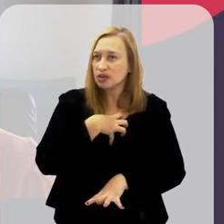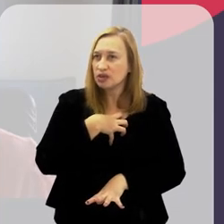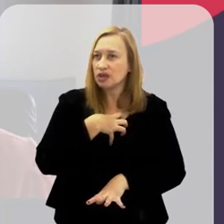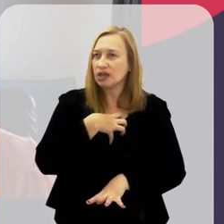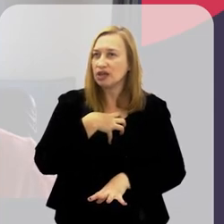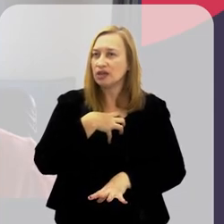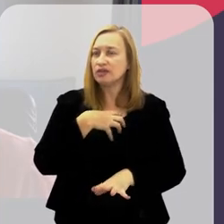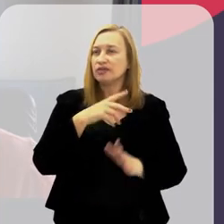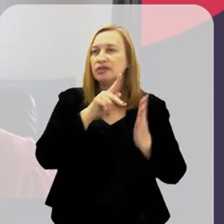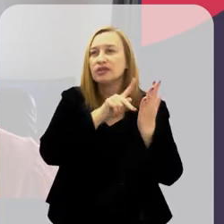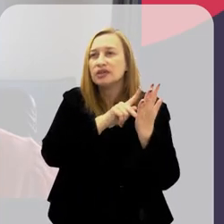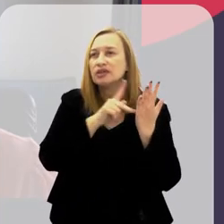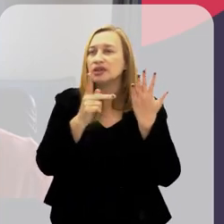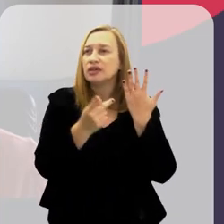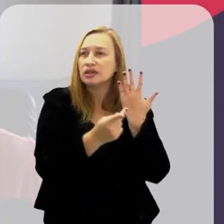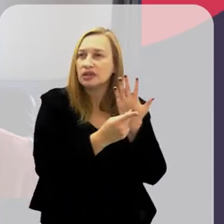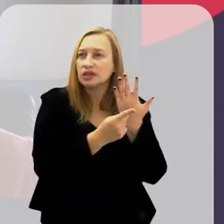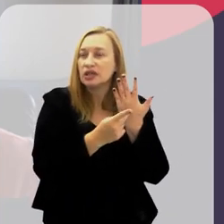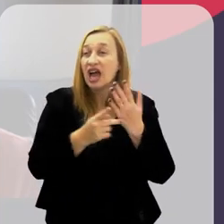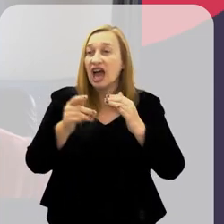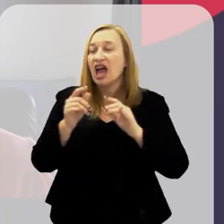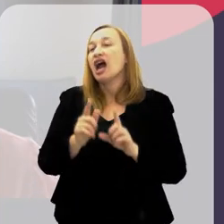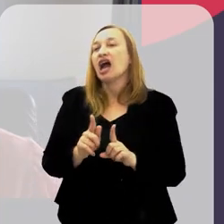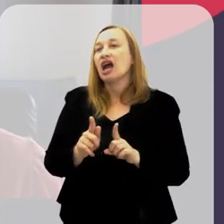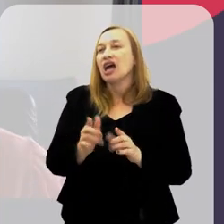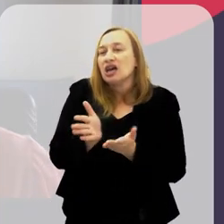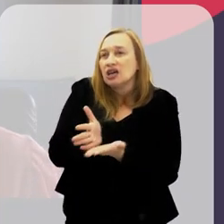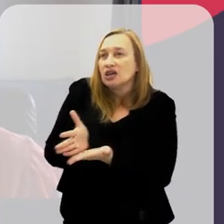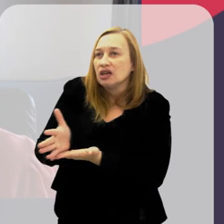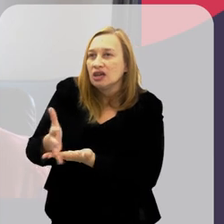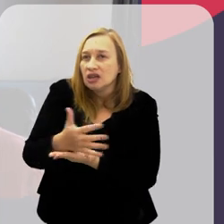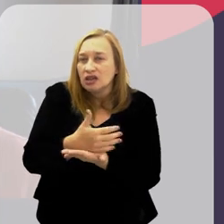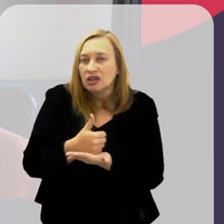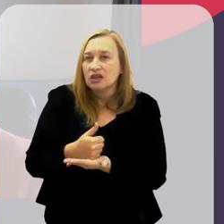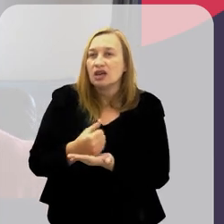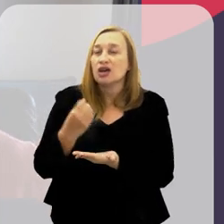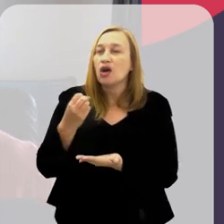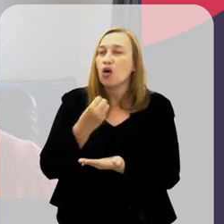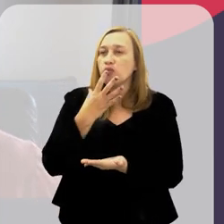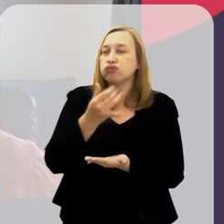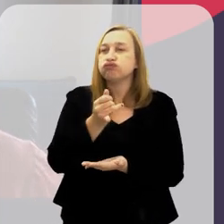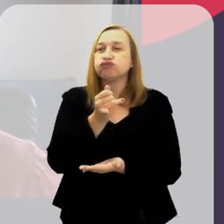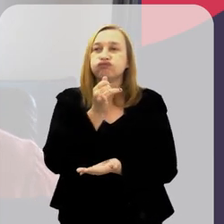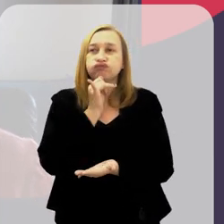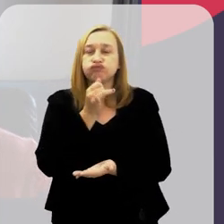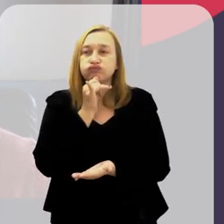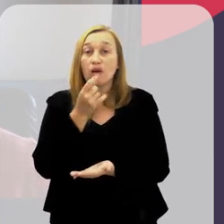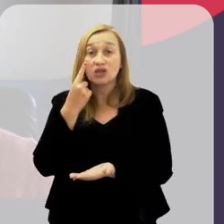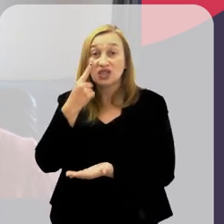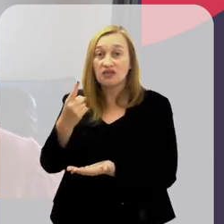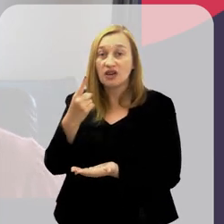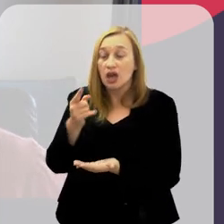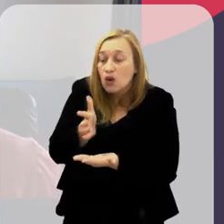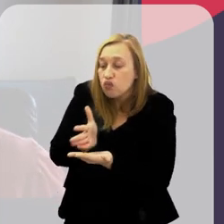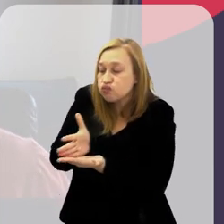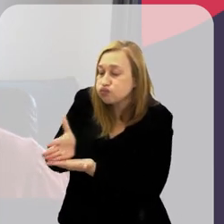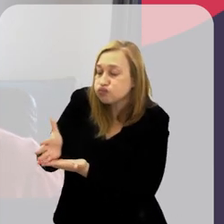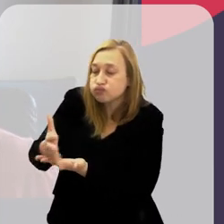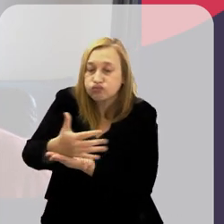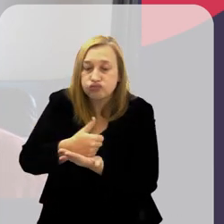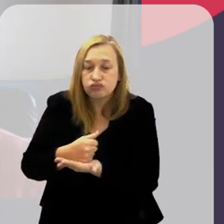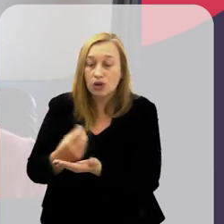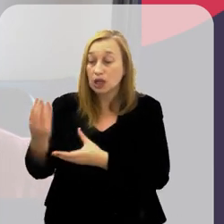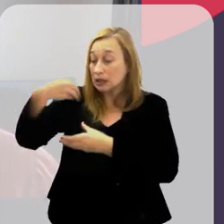Não adianta eu pegar, por exemplo, os exemplos de... A estatística é um bom exemplo nesse caso, né? Porque você pega estatísticas